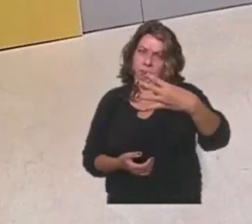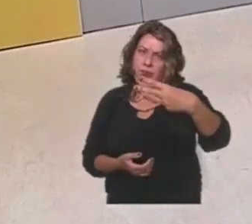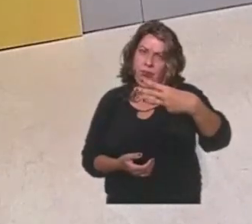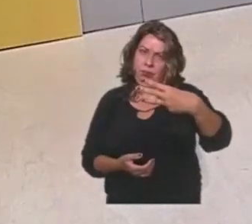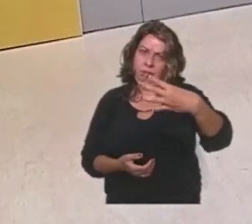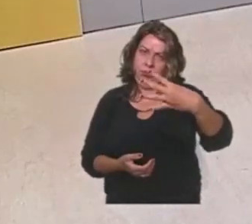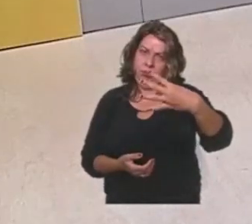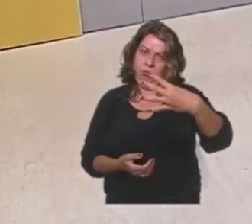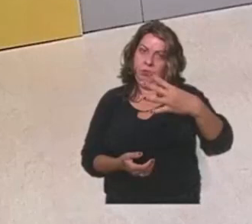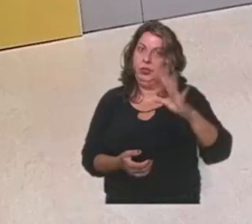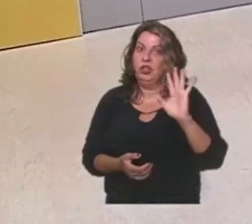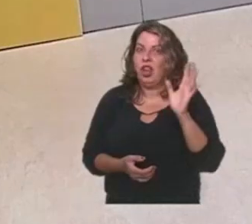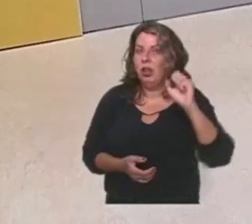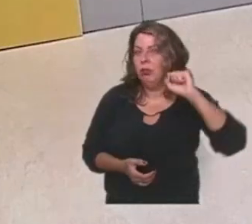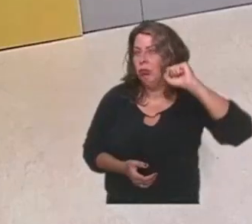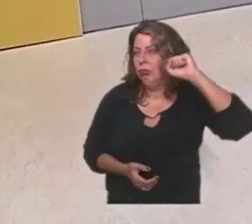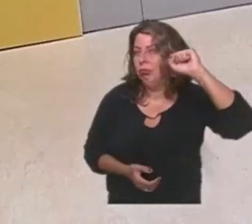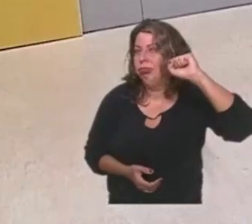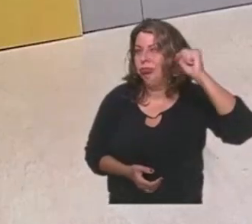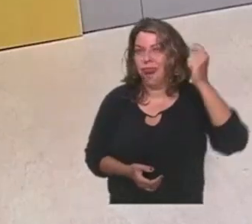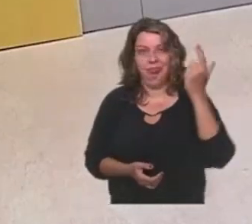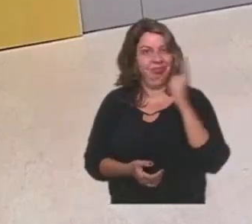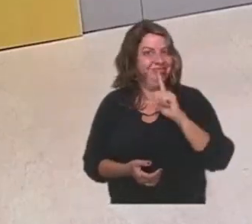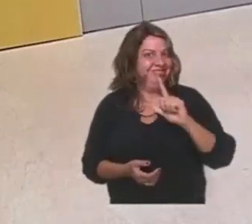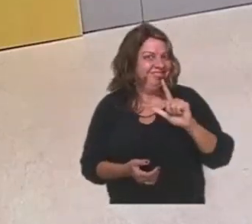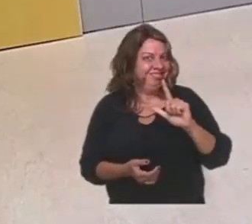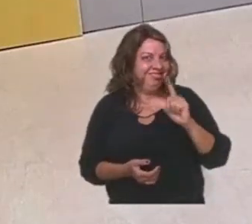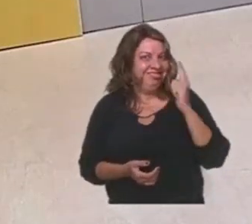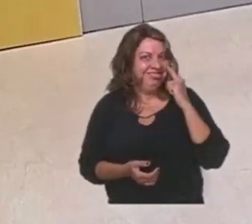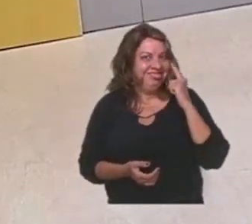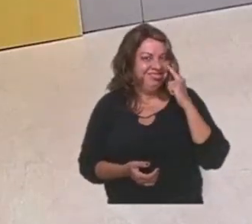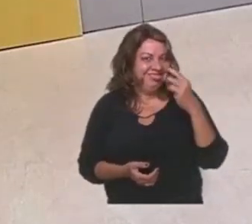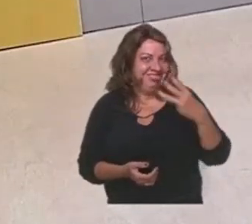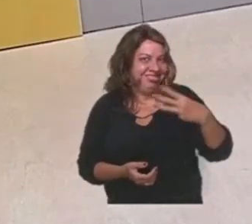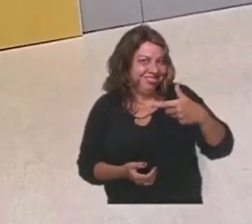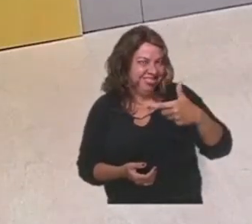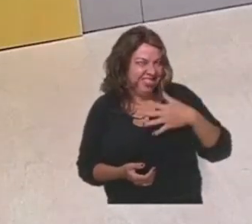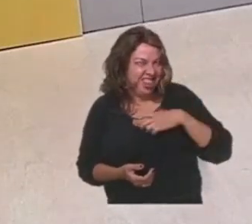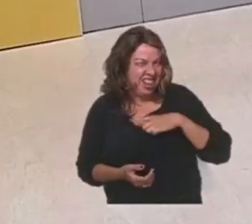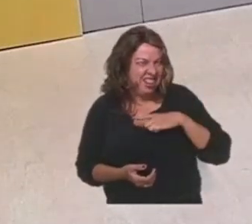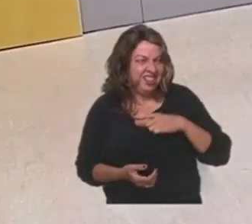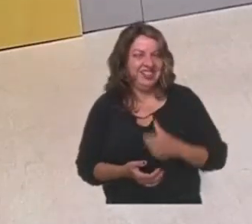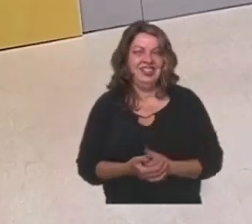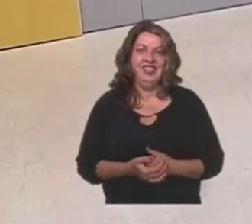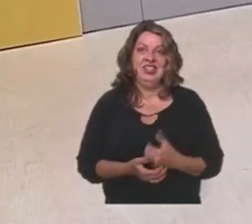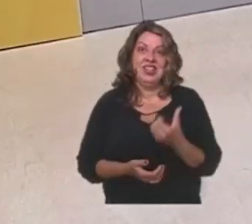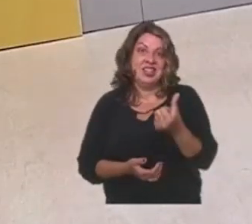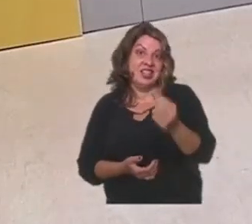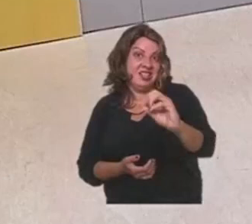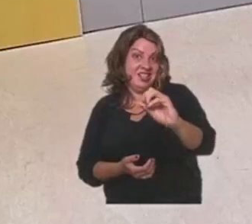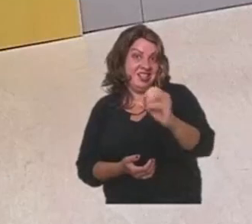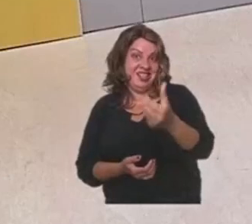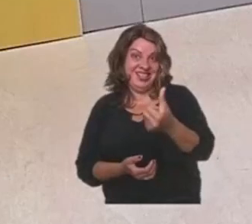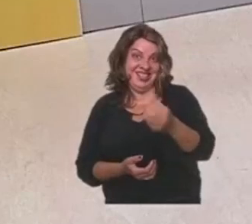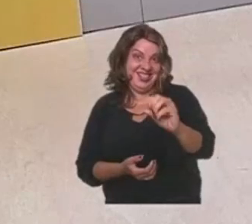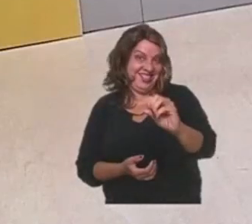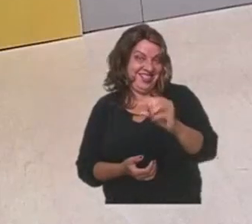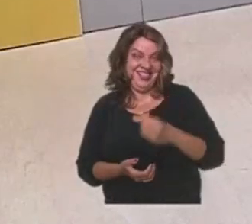vai comemorando que saiu também, viu? Saiu aí o 34. E o número